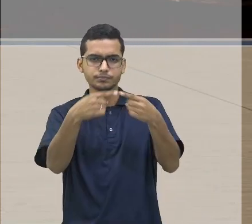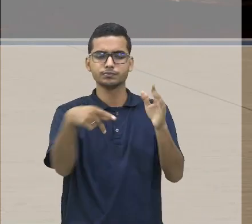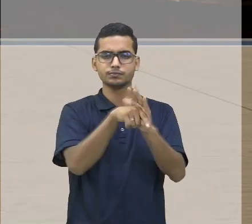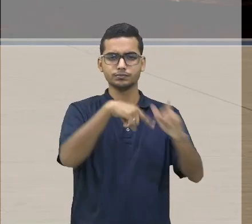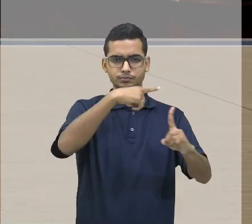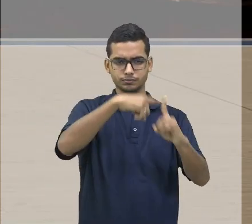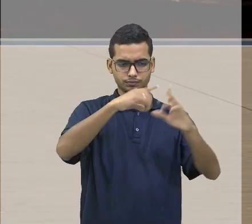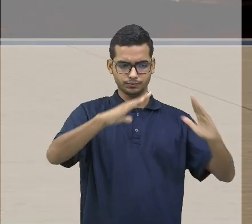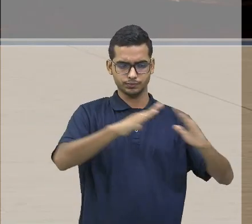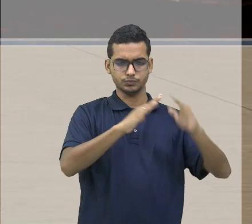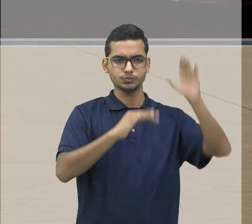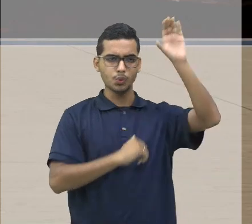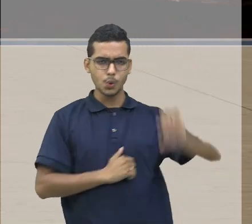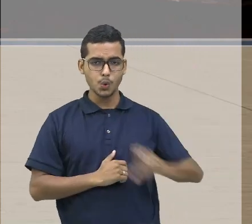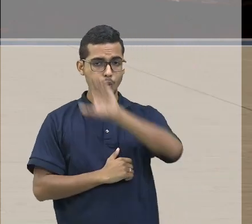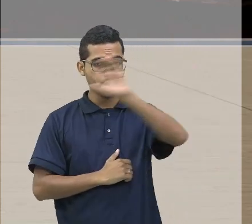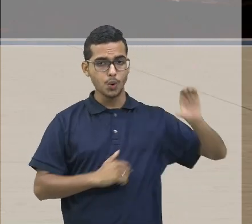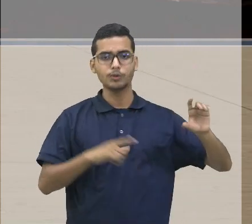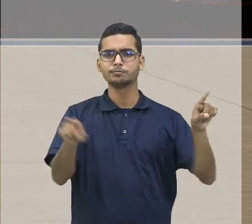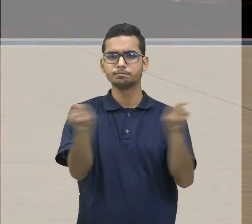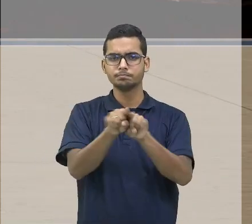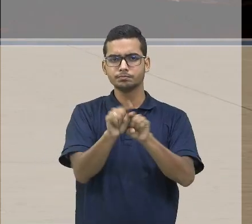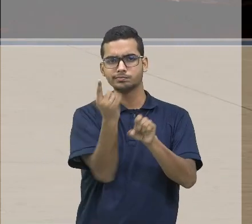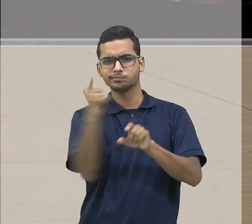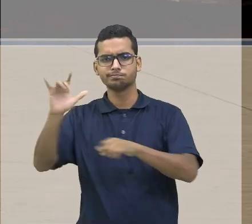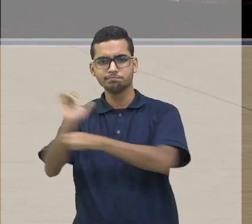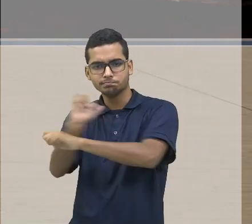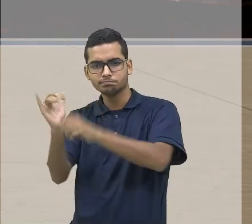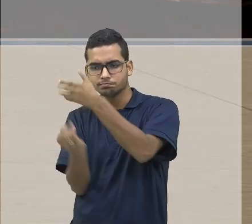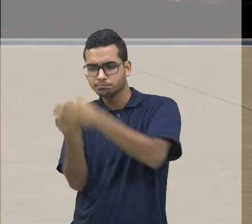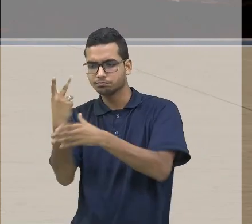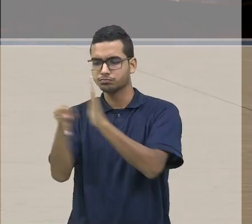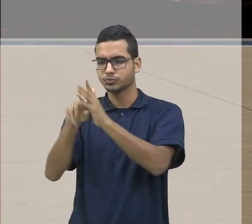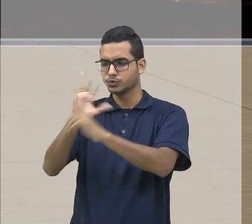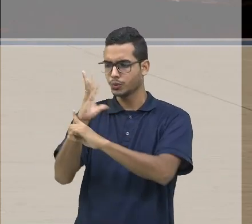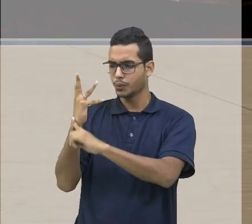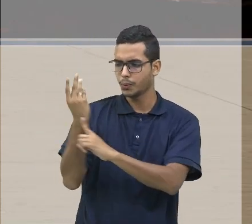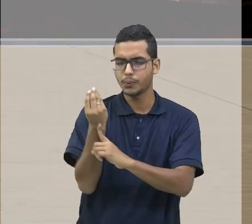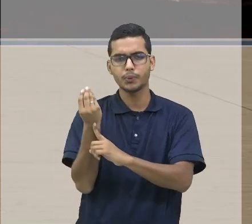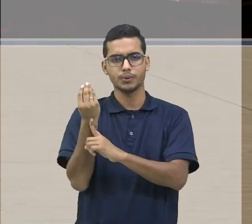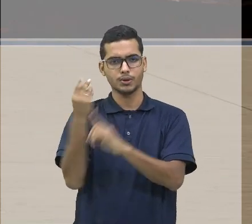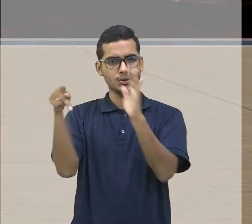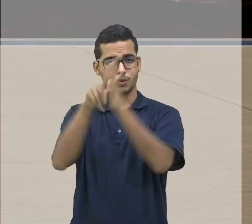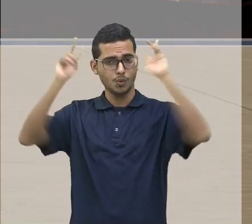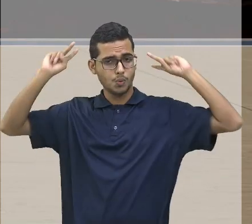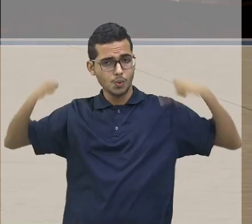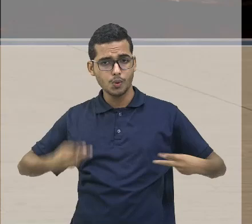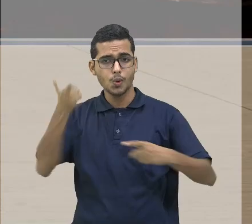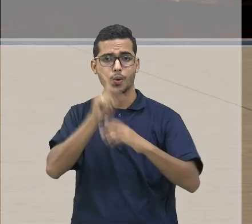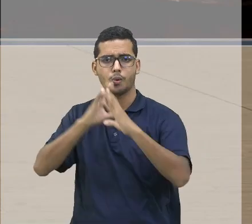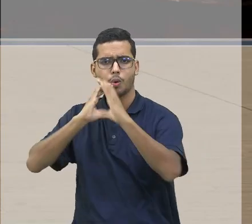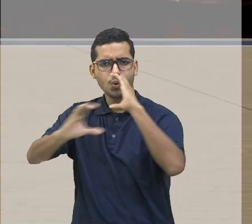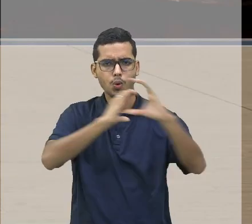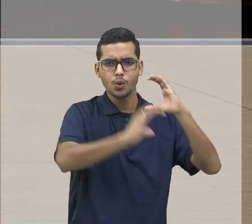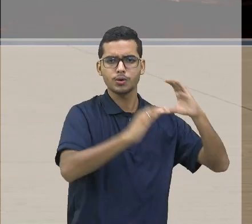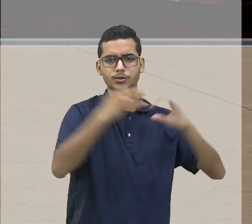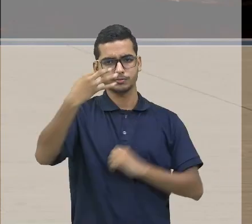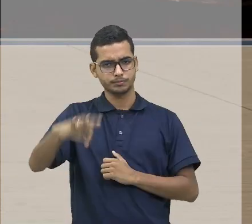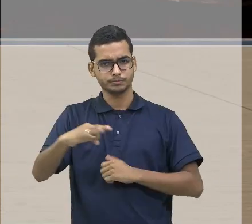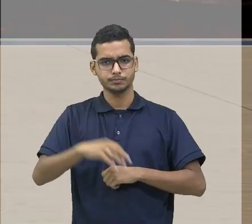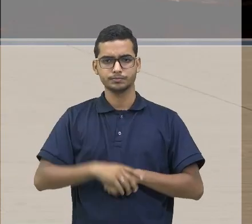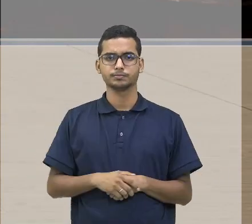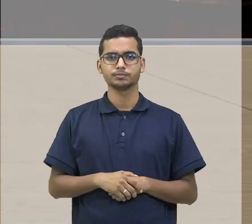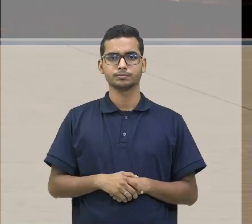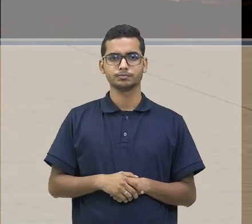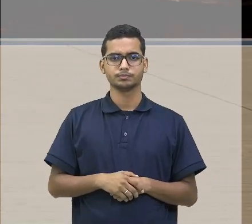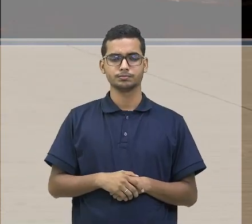igreja, quanto também as outras formas de reprodução de arte que são inerentes do ser humano de se comunicar. Ok, queridos?